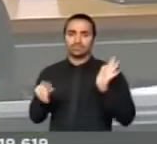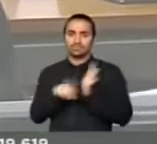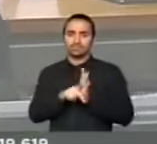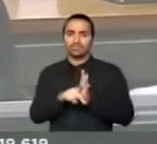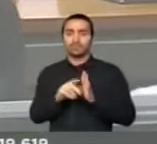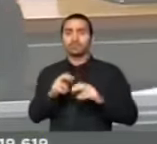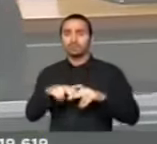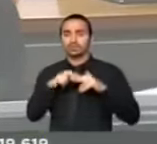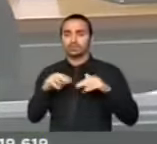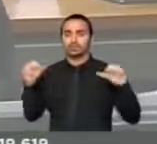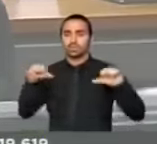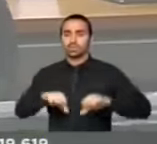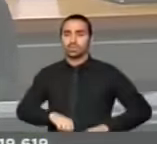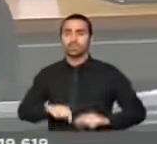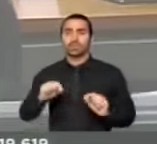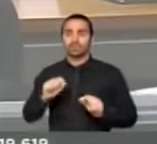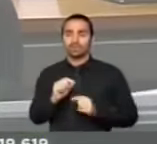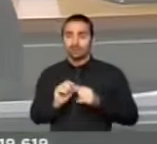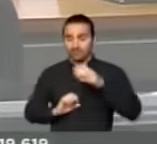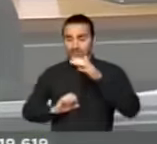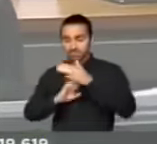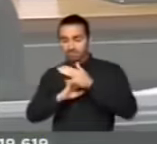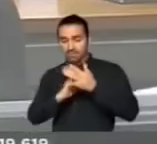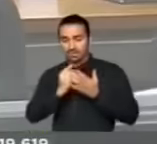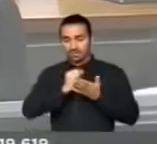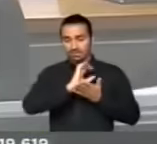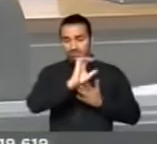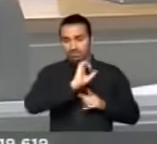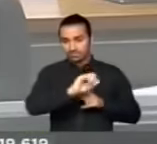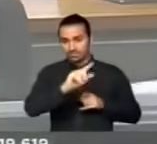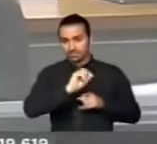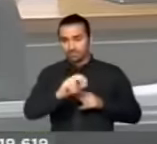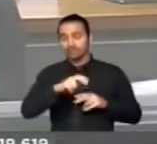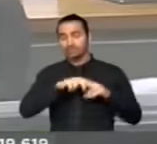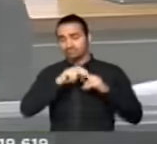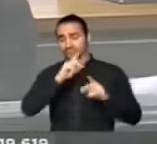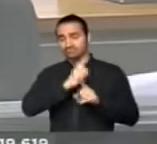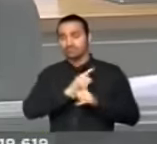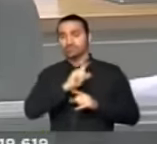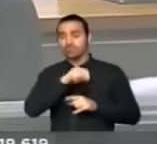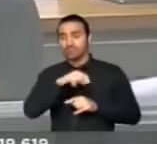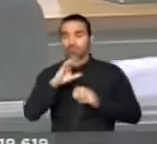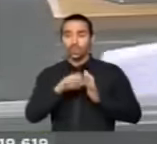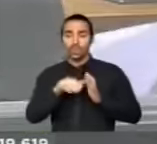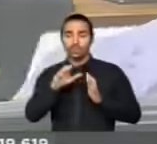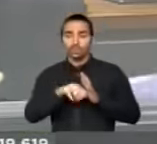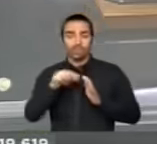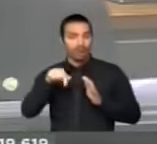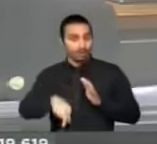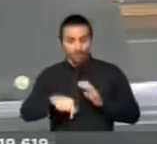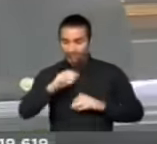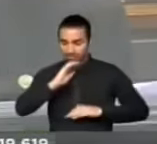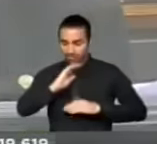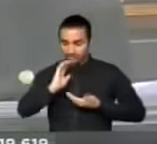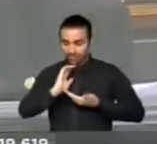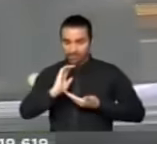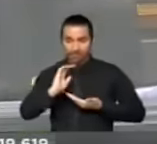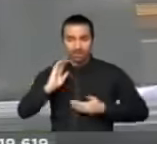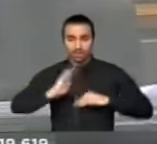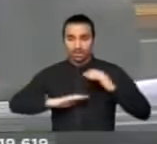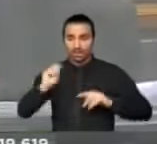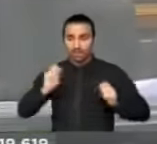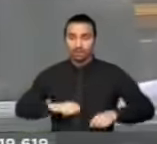seu afundamento. O financiamento empresarial de campanha, que gera corrupção, que esse Congresso não foi capaz de dar conta.